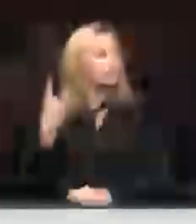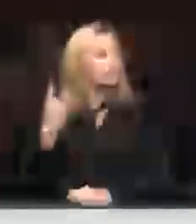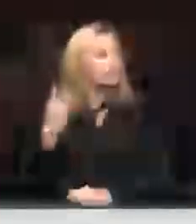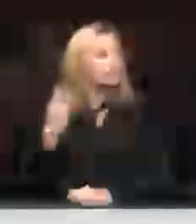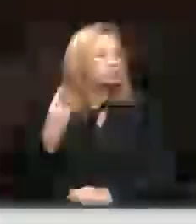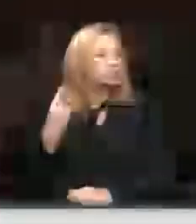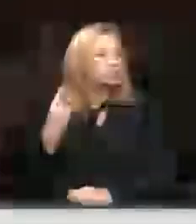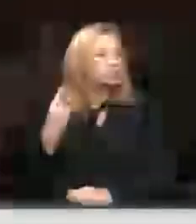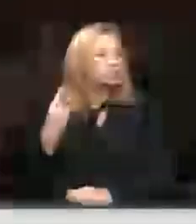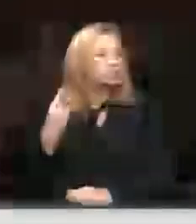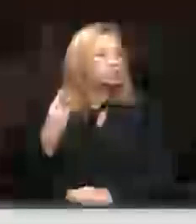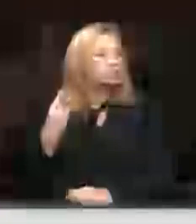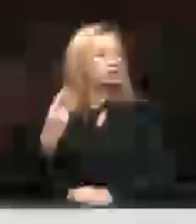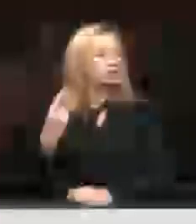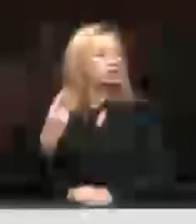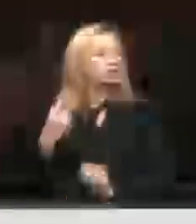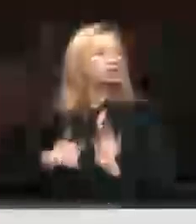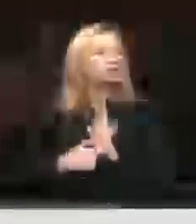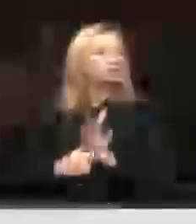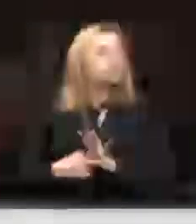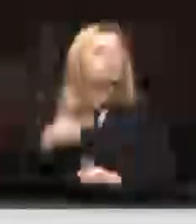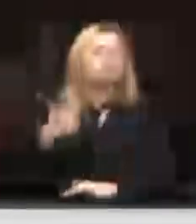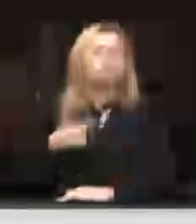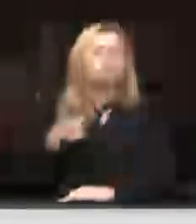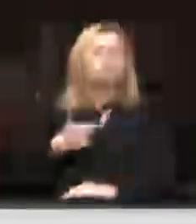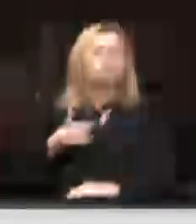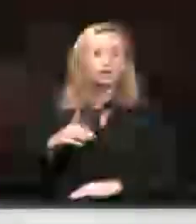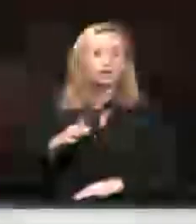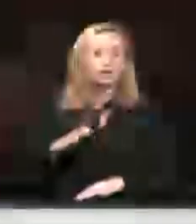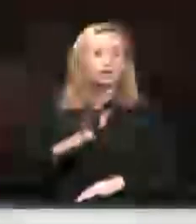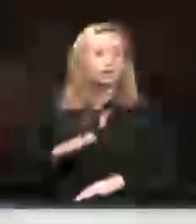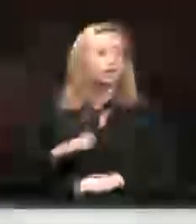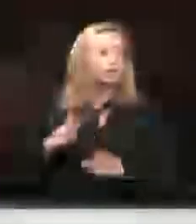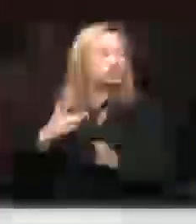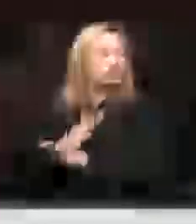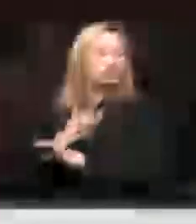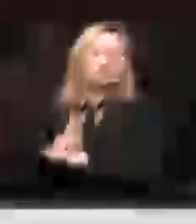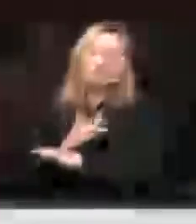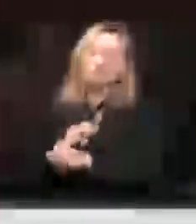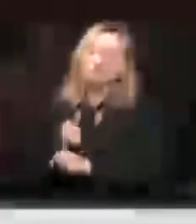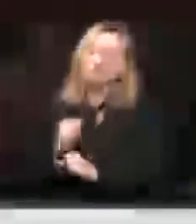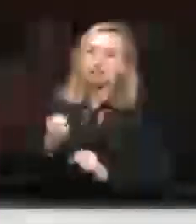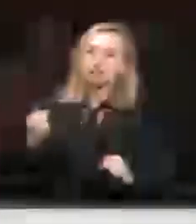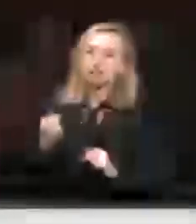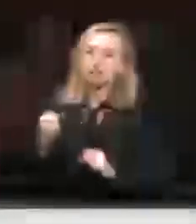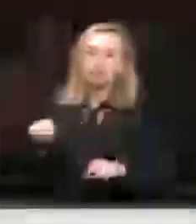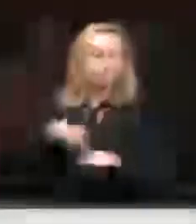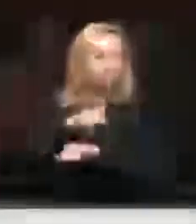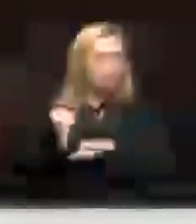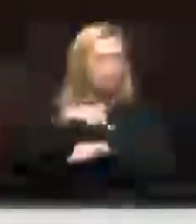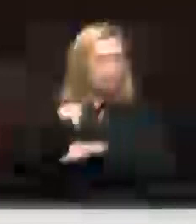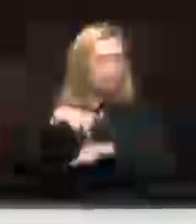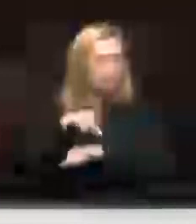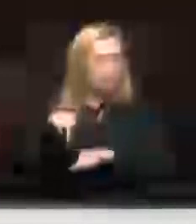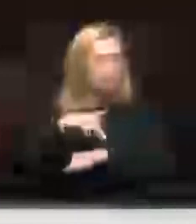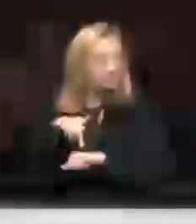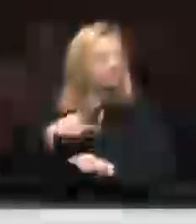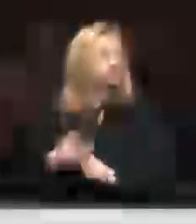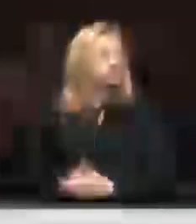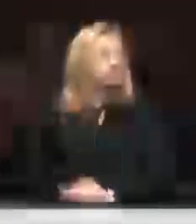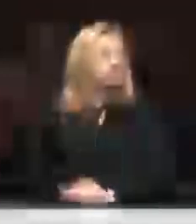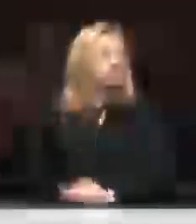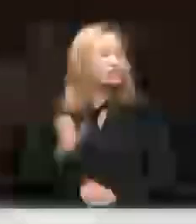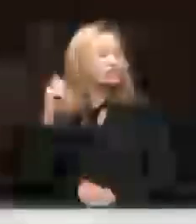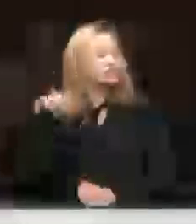presidiu a segunda maior cidade do país, sediou os 2 maiores eventos do planeta.